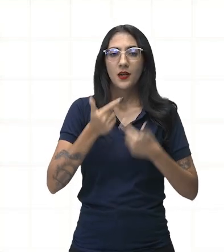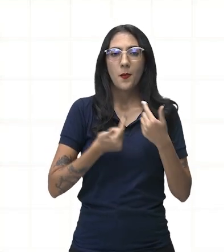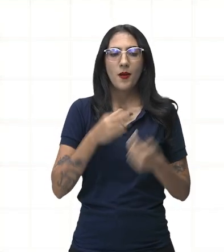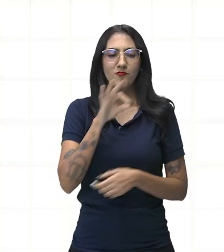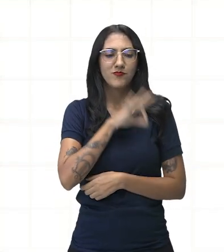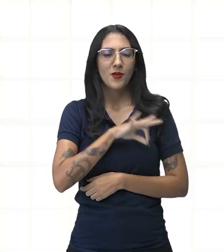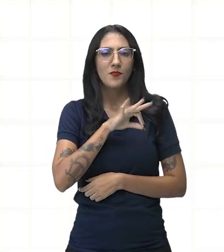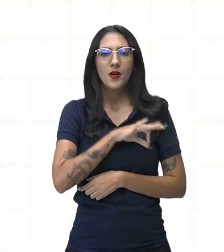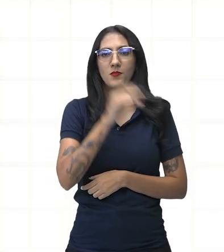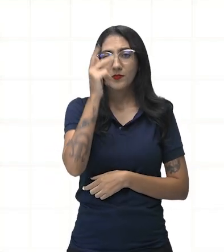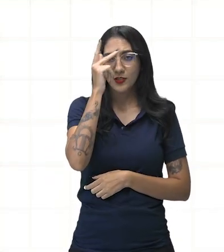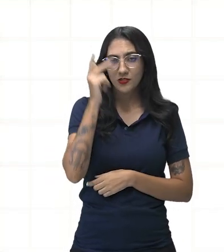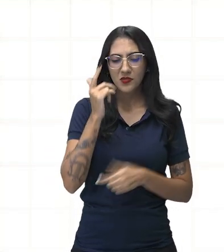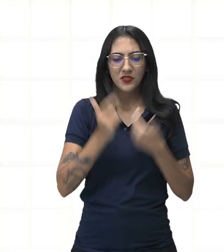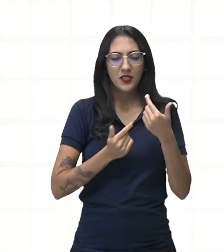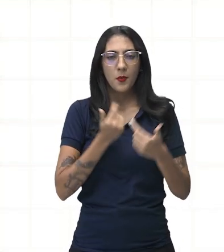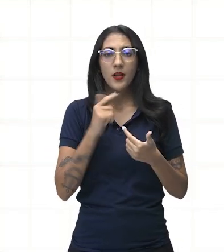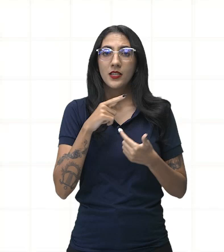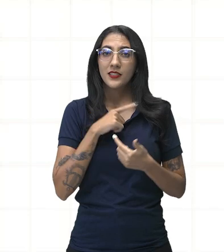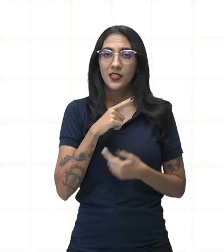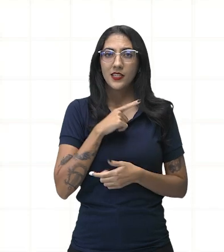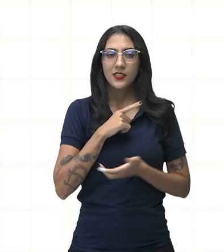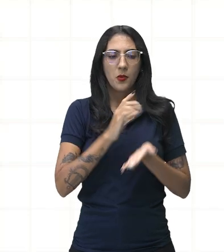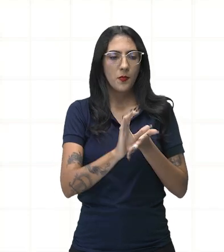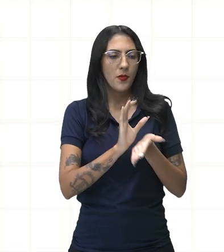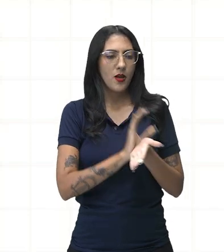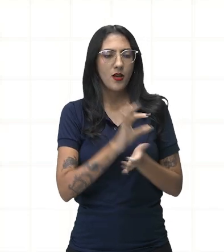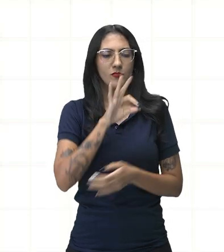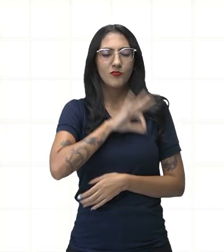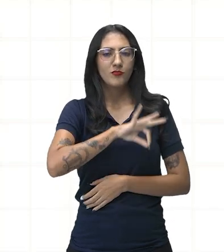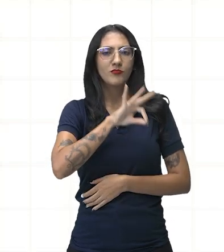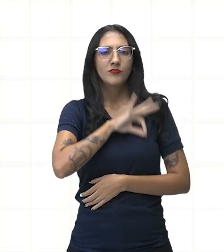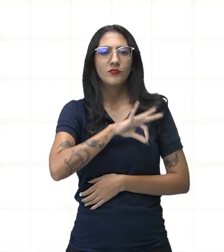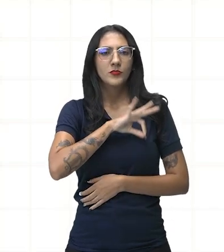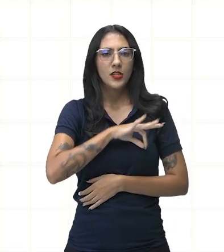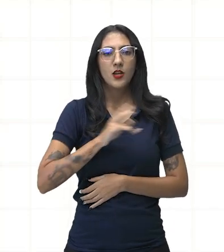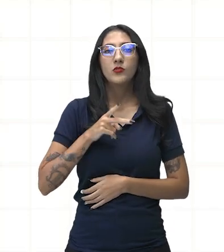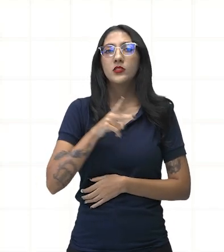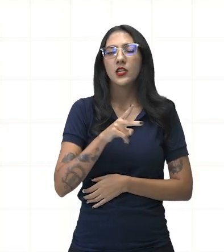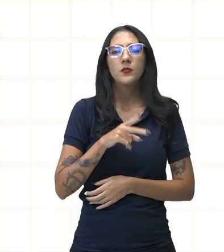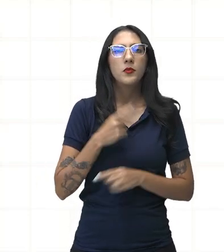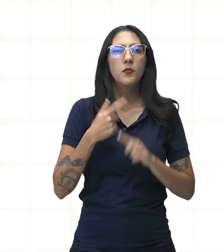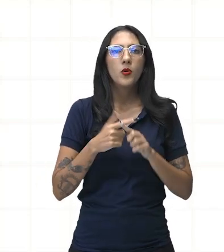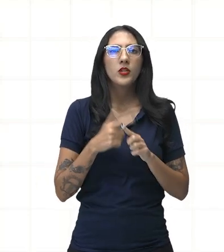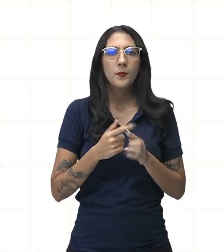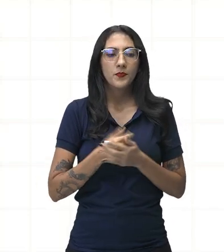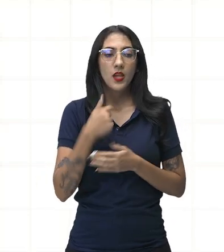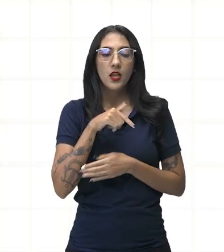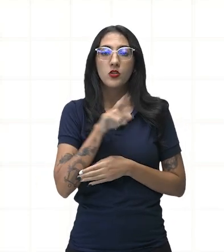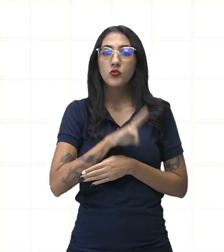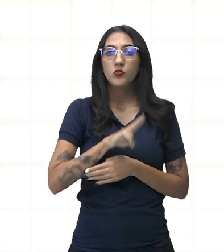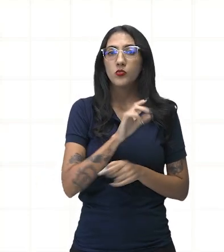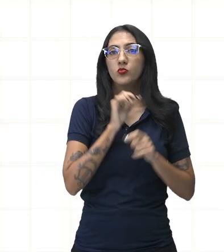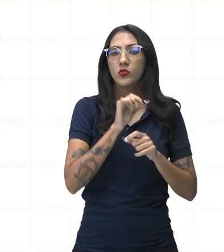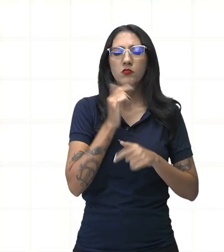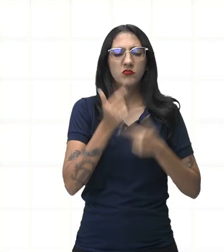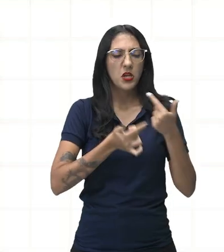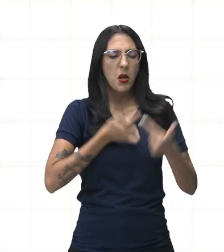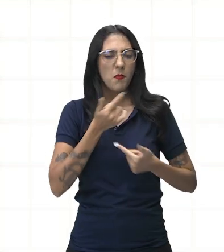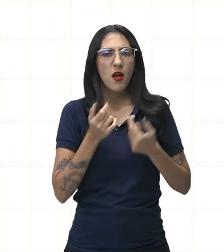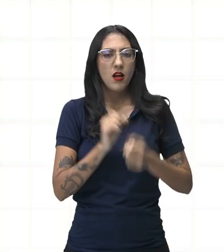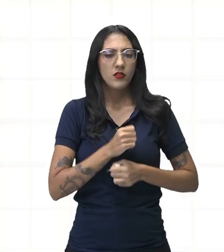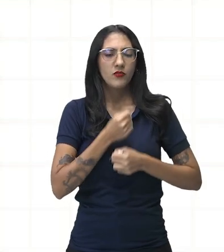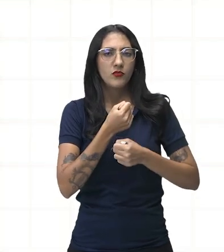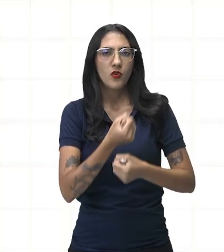trabalhadores eles acabam recebendo aí um salário, uma remuneração em troca do quê? Da utilização do quê? Da força